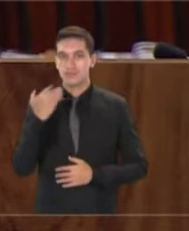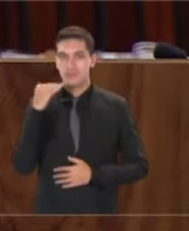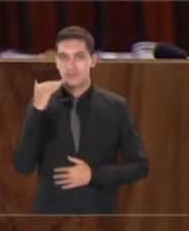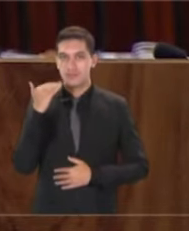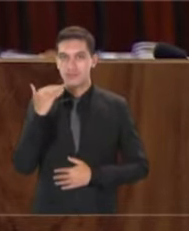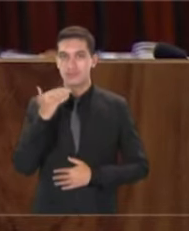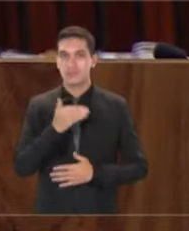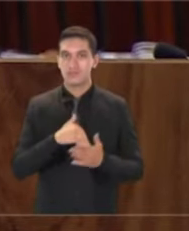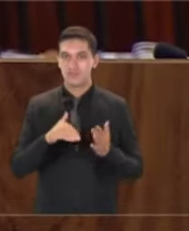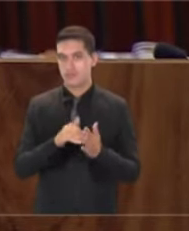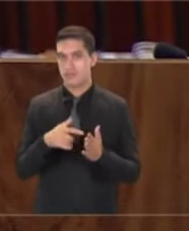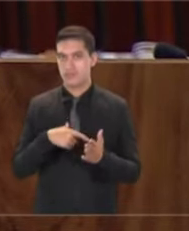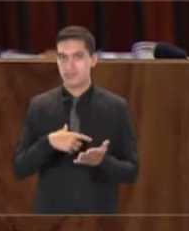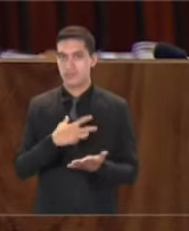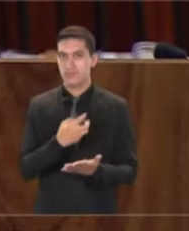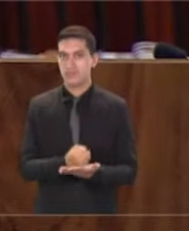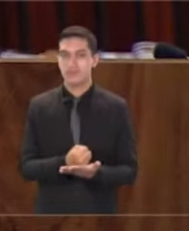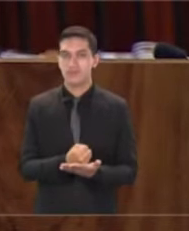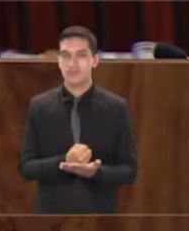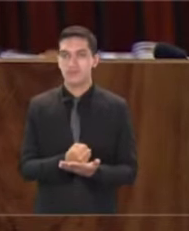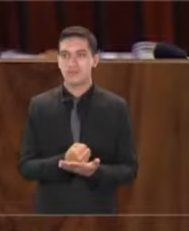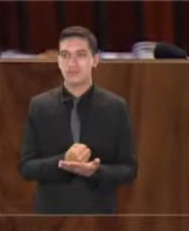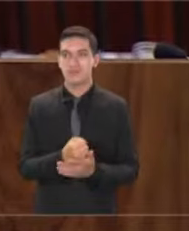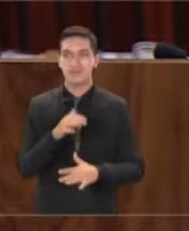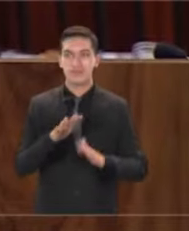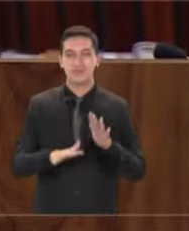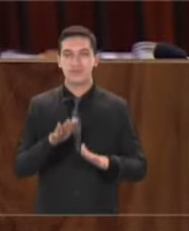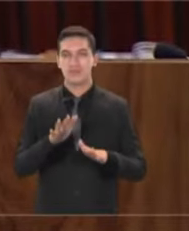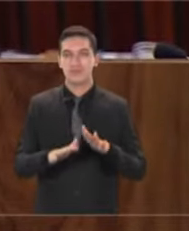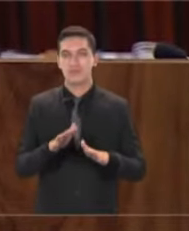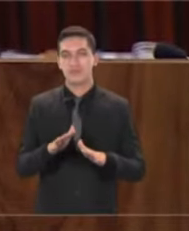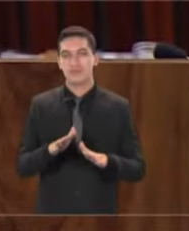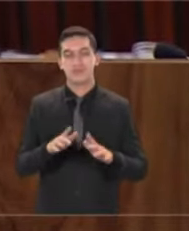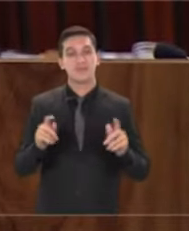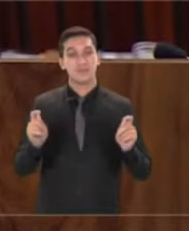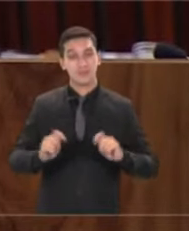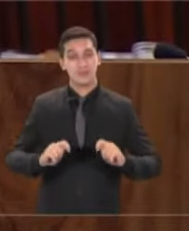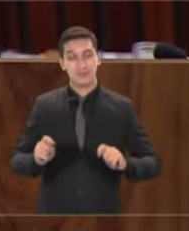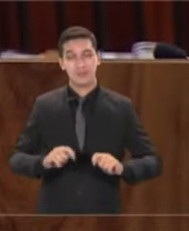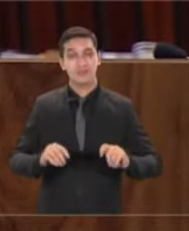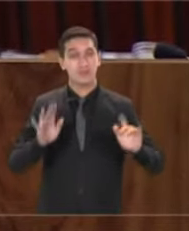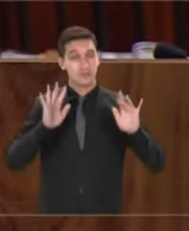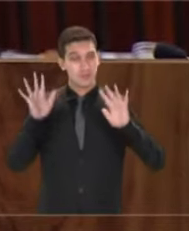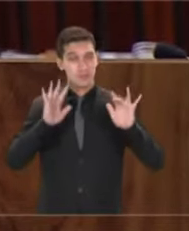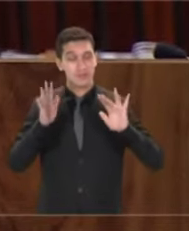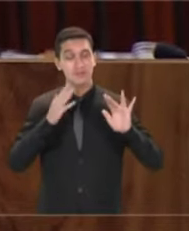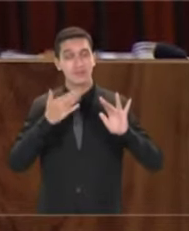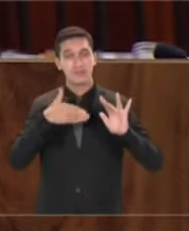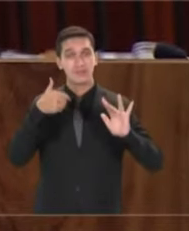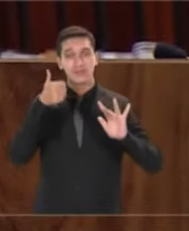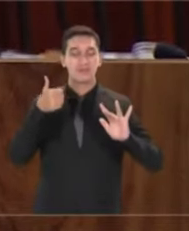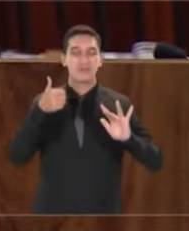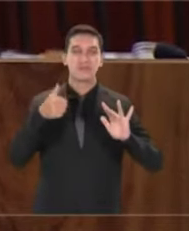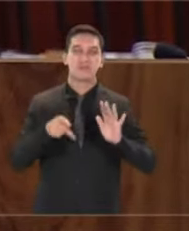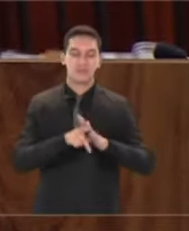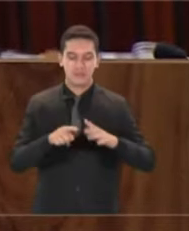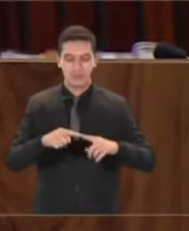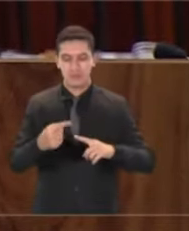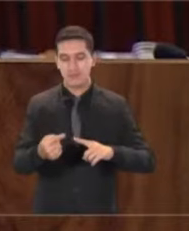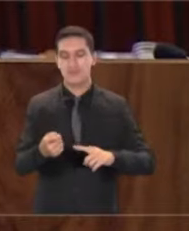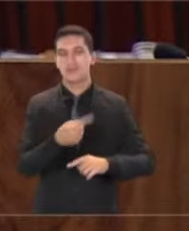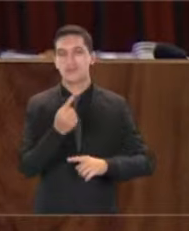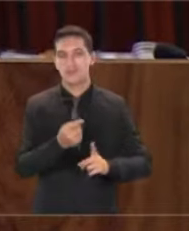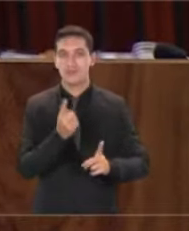que temos adotado, talvez mereça uma reflexão para que